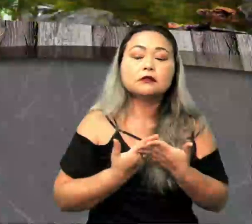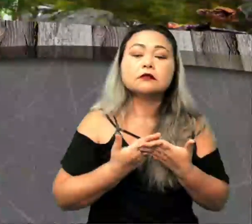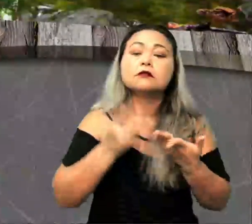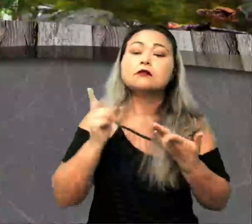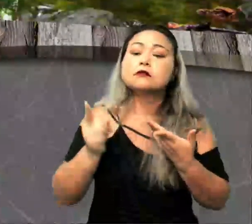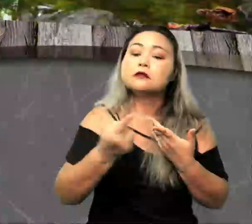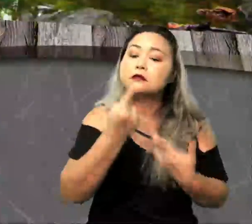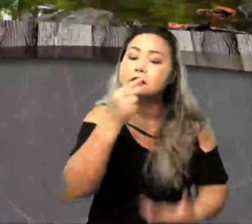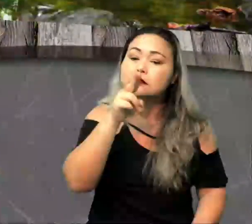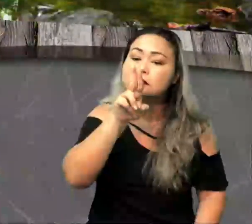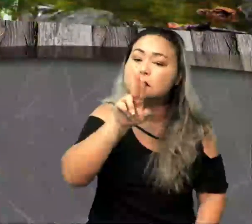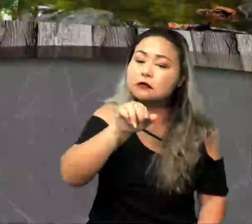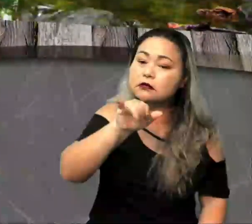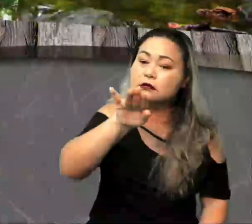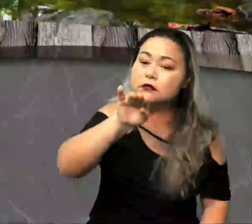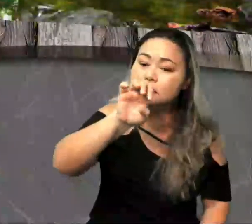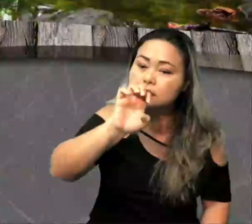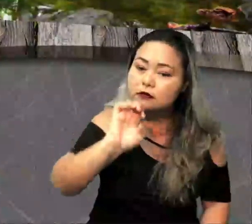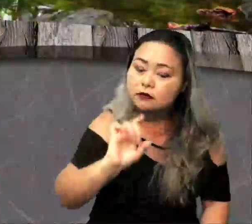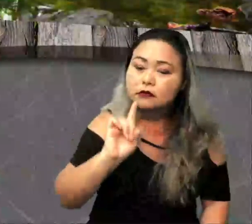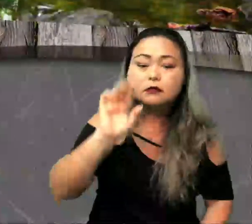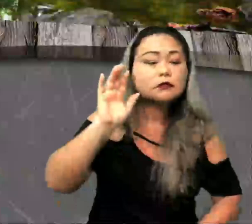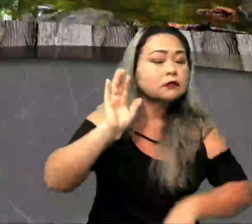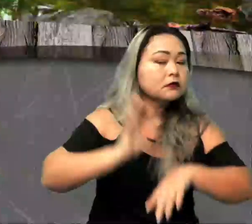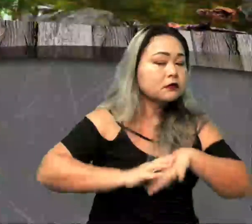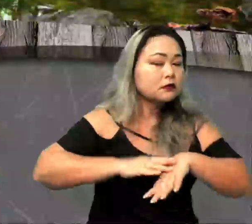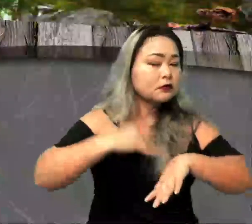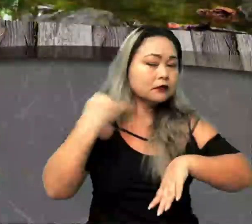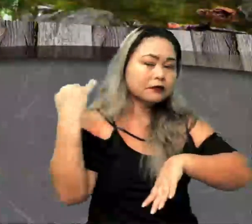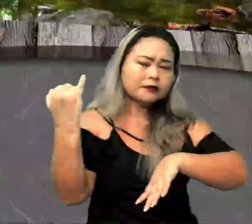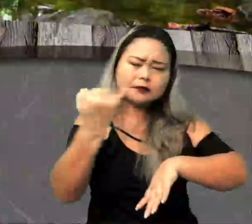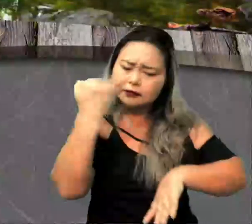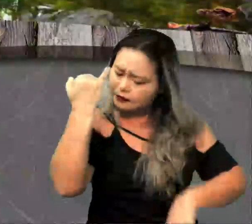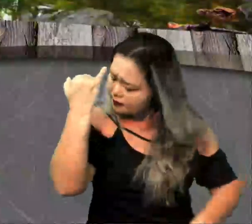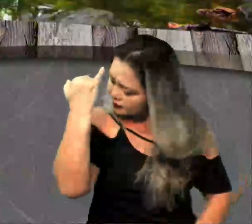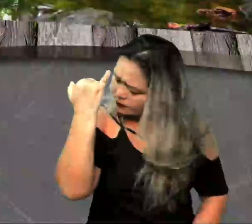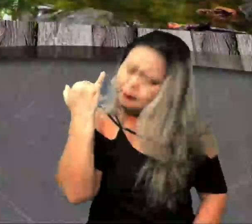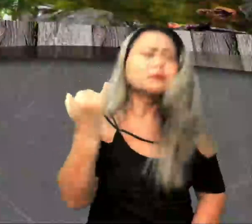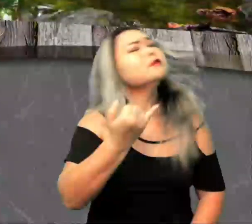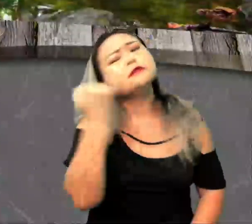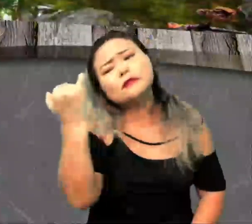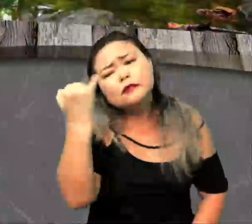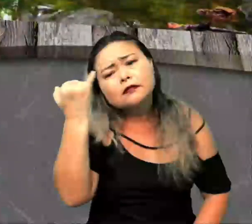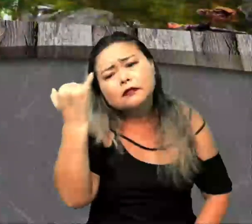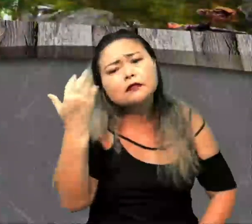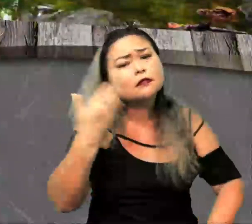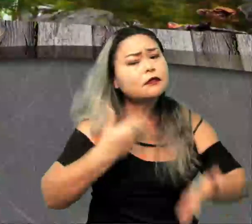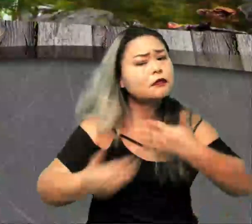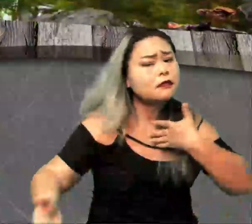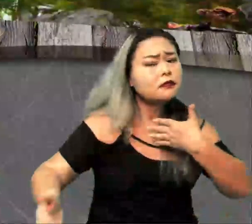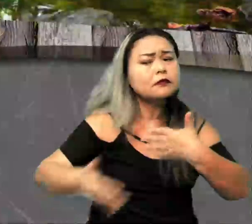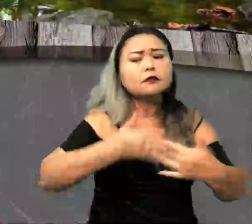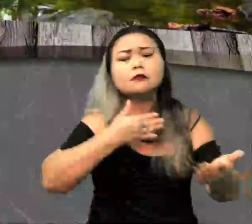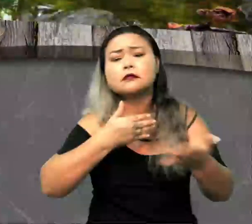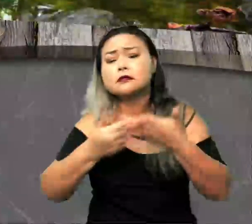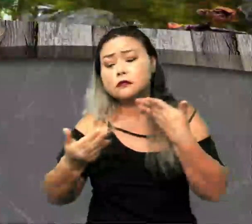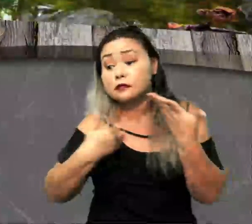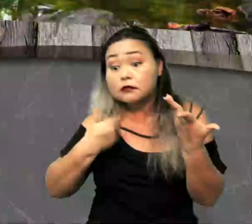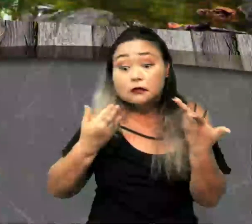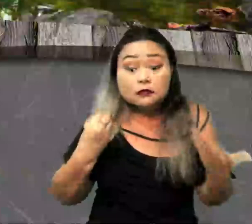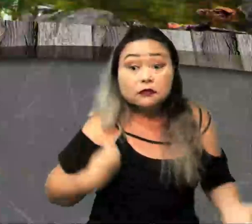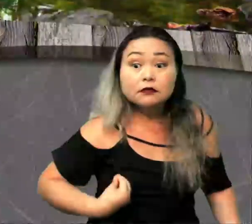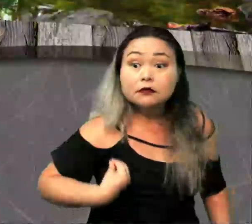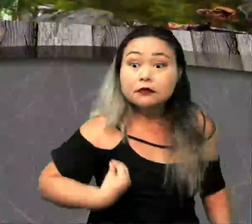das unidades mais importantes, ou seja, fundamentais para quaisquer formas de